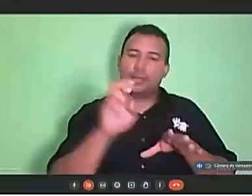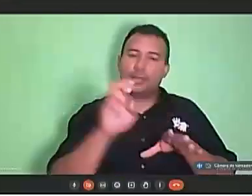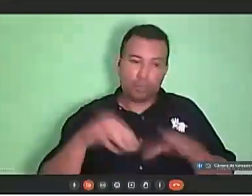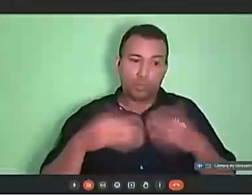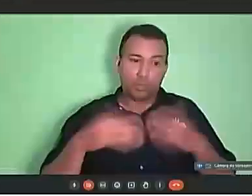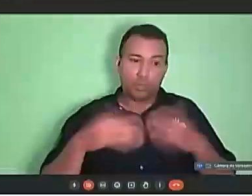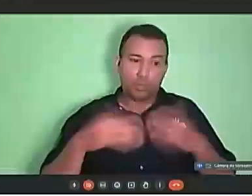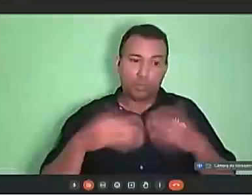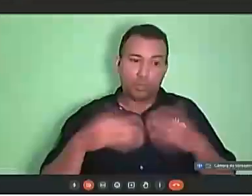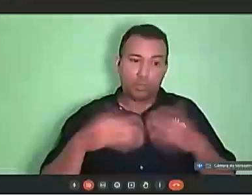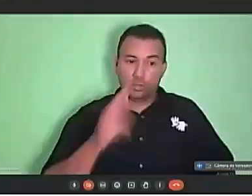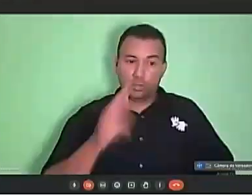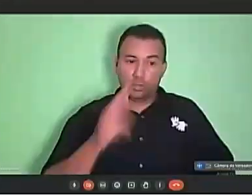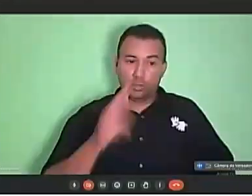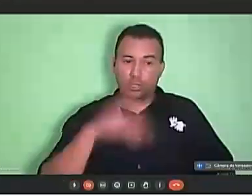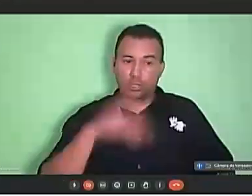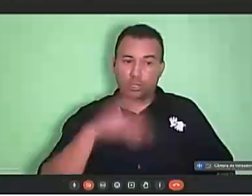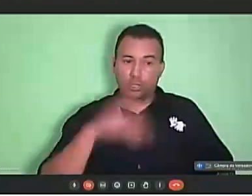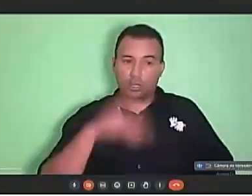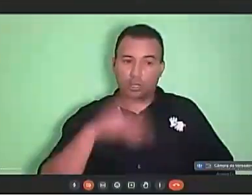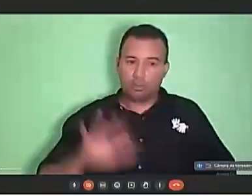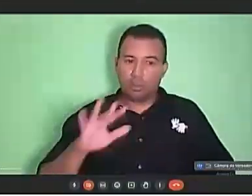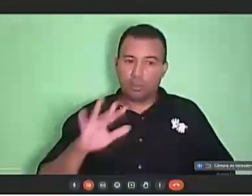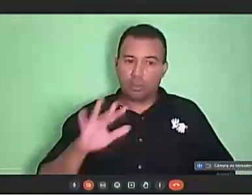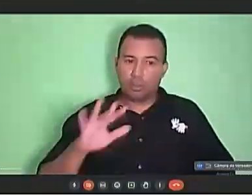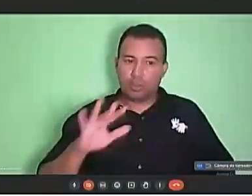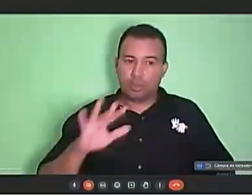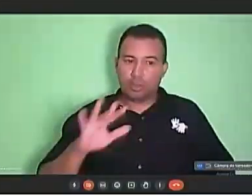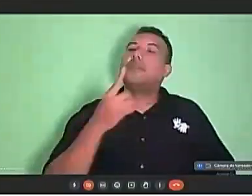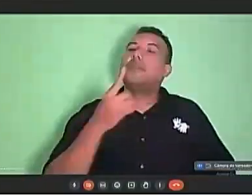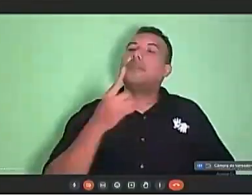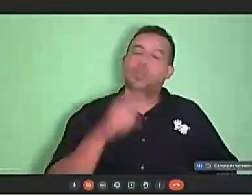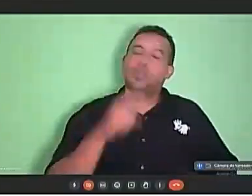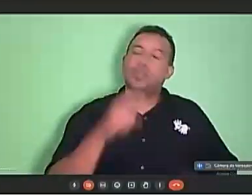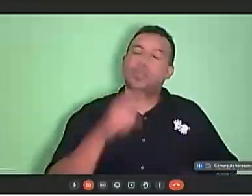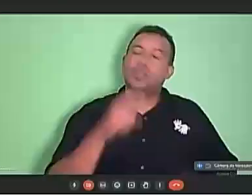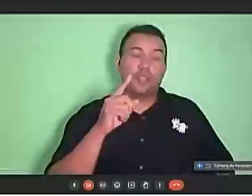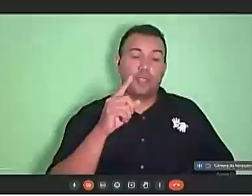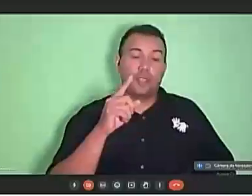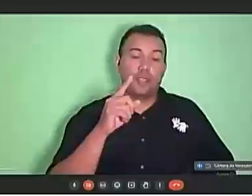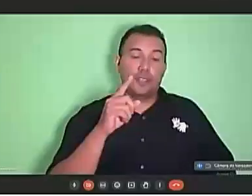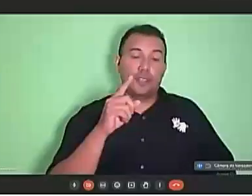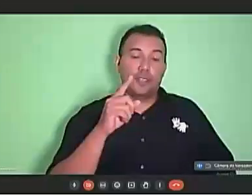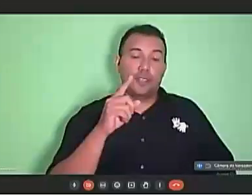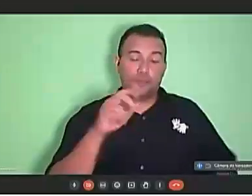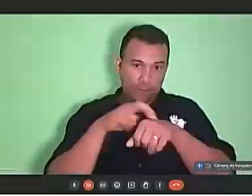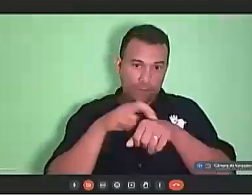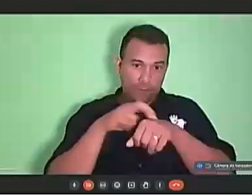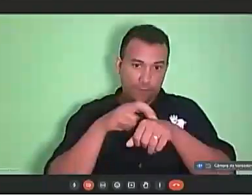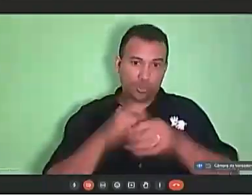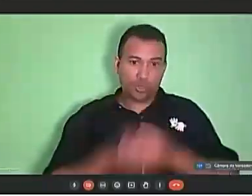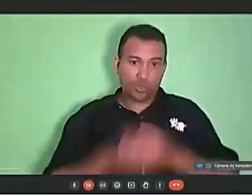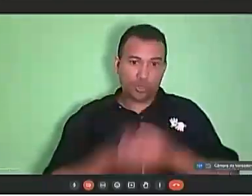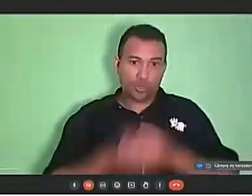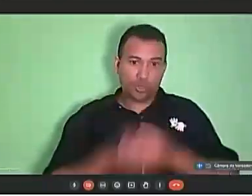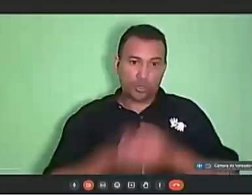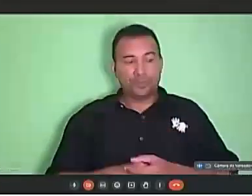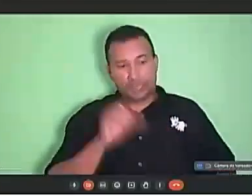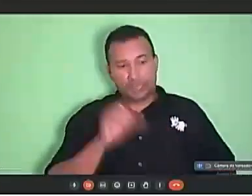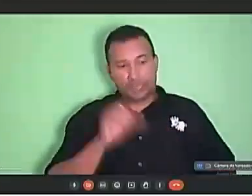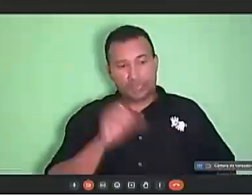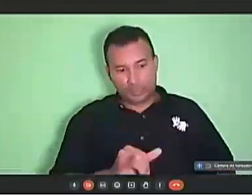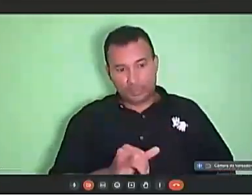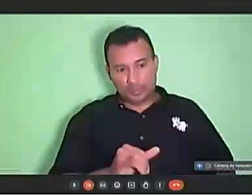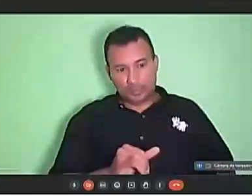figuras verdes e vermelhas, na função verde e vermelha das figuras. E isso aqui mostra que para vazão de cheia, para